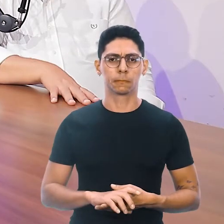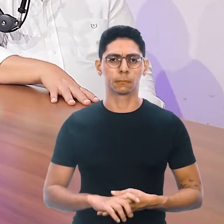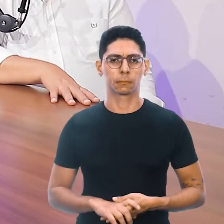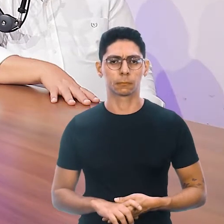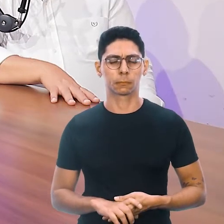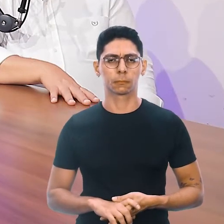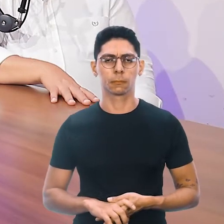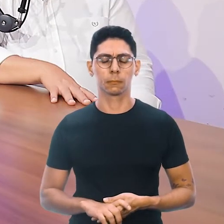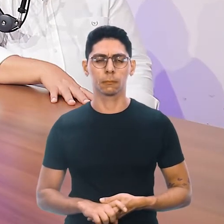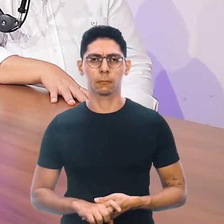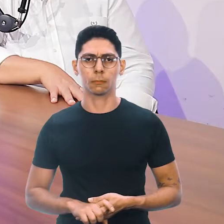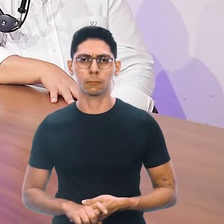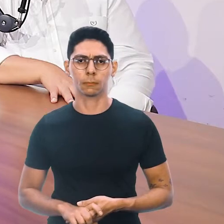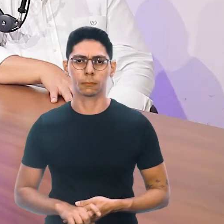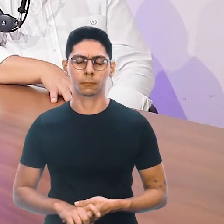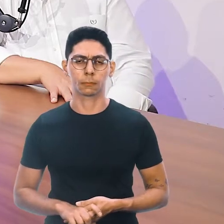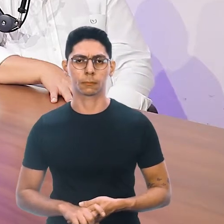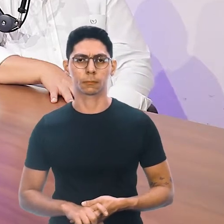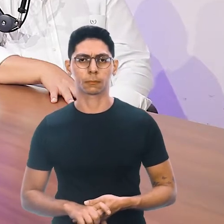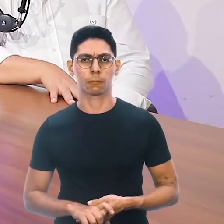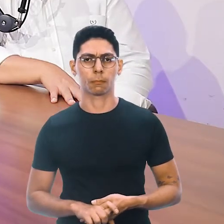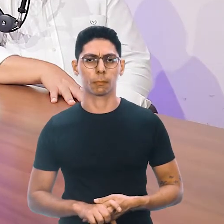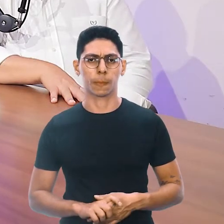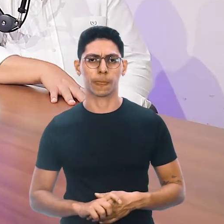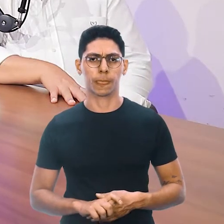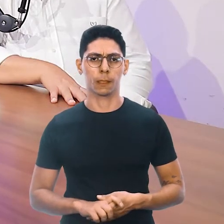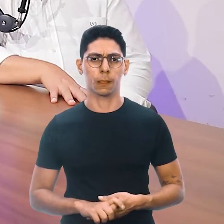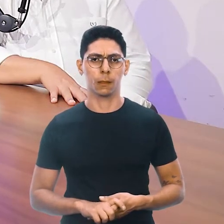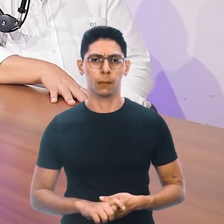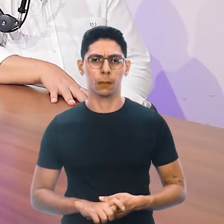tem um pouquinho. Certo, muito bem. Mas...